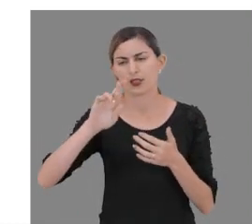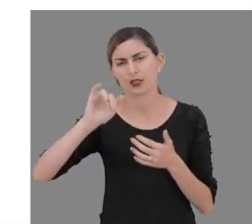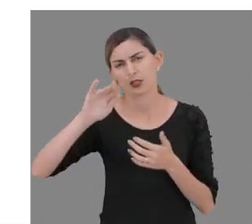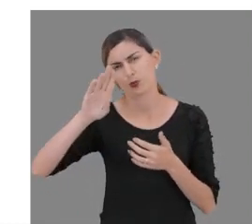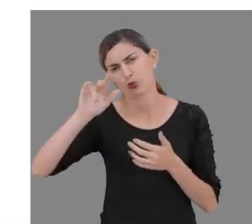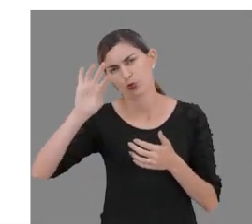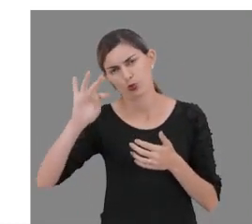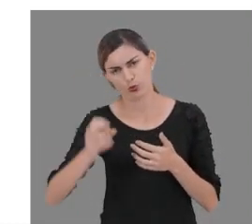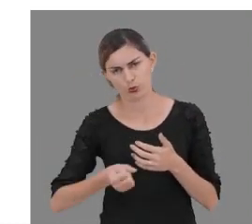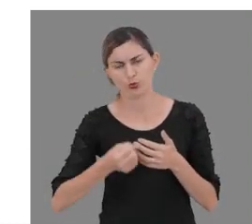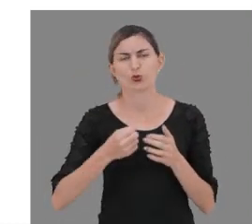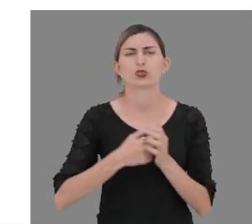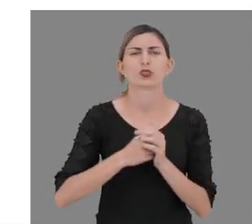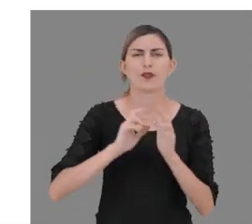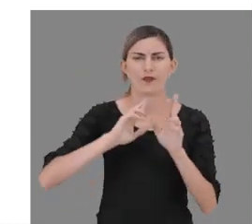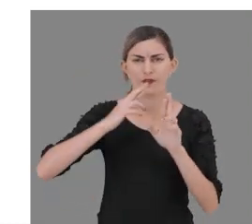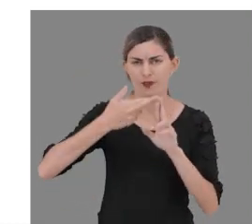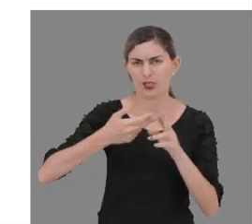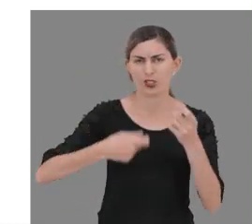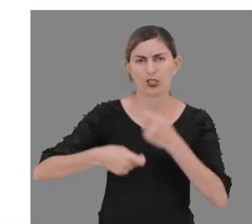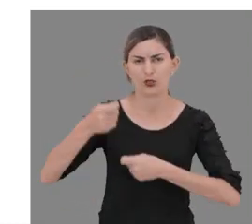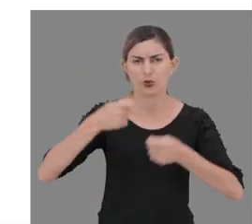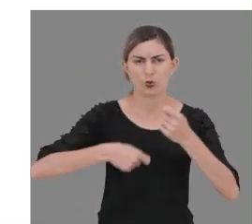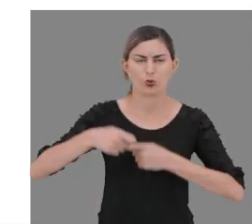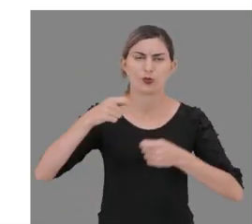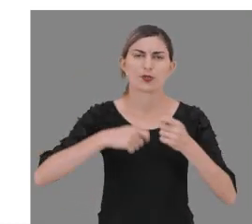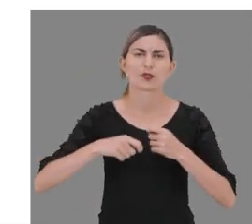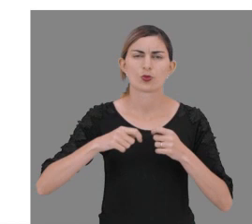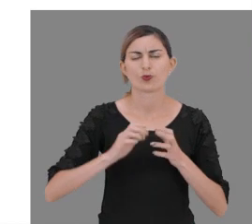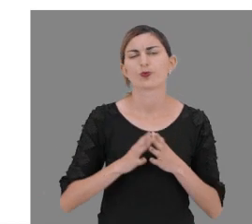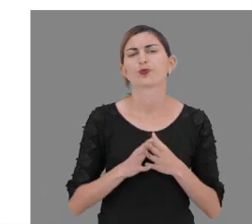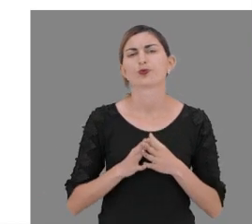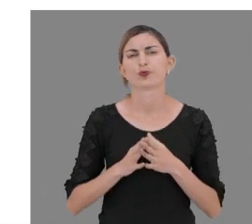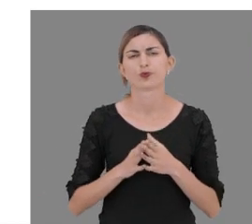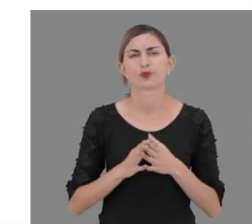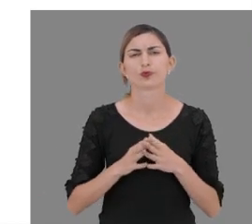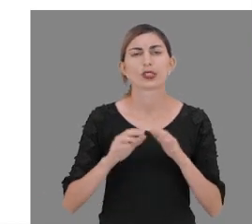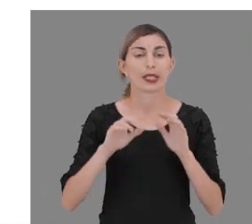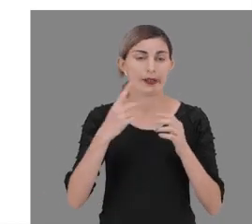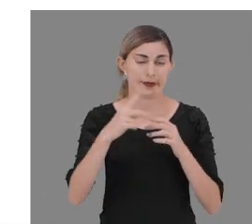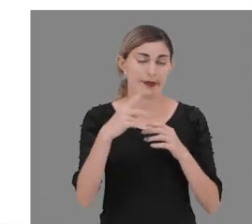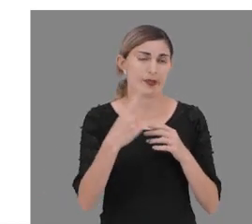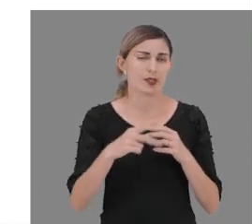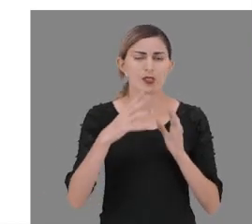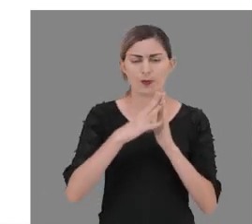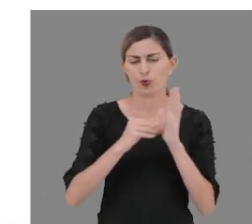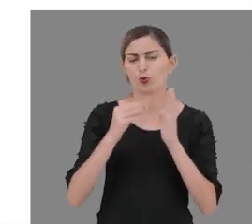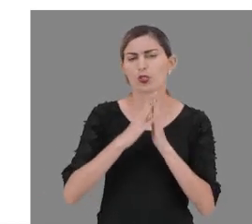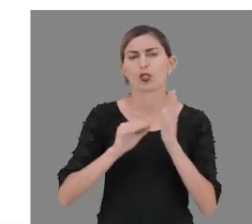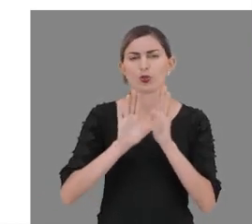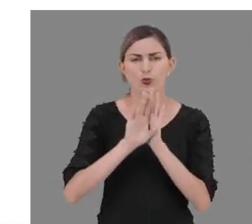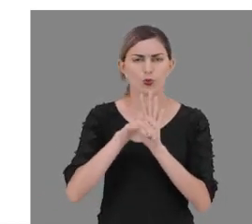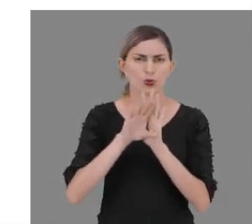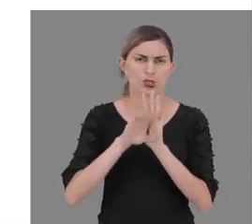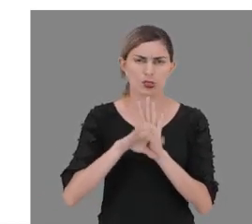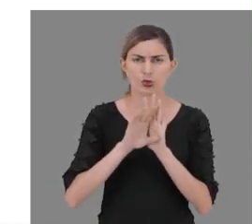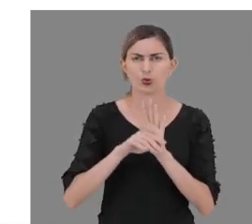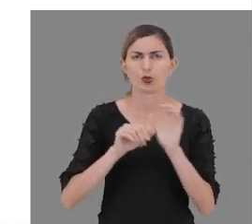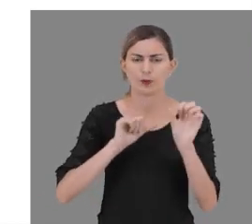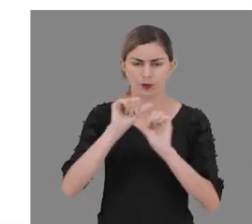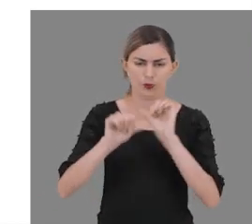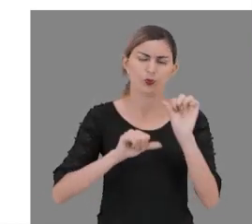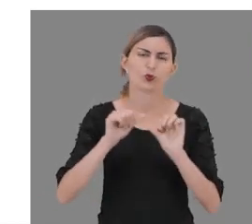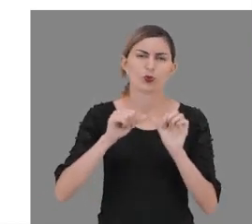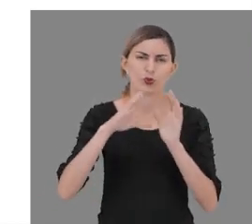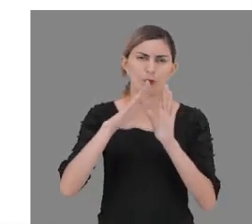e atributos referentes ao negócio citado pelo cliente, esse modelo conceitual